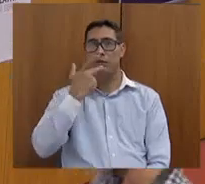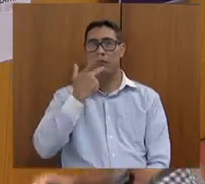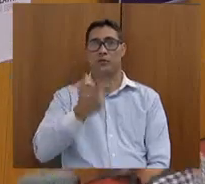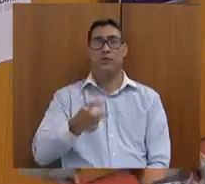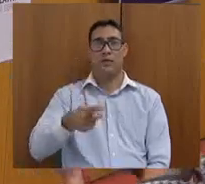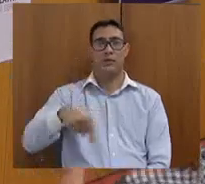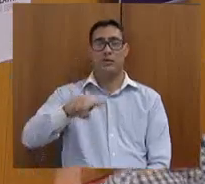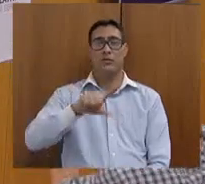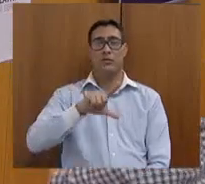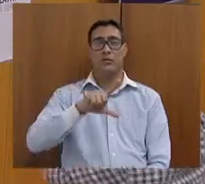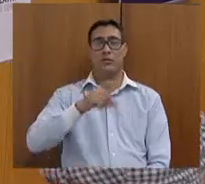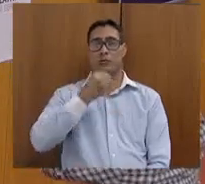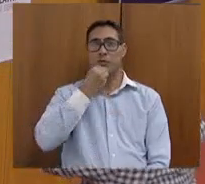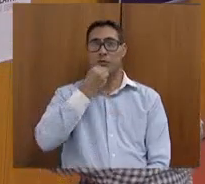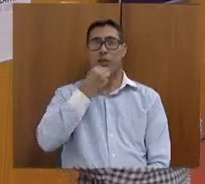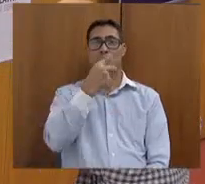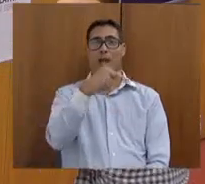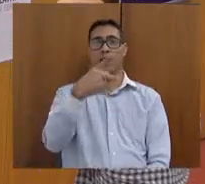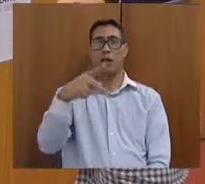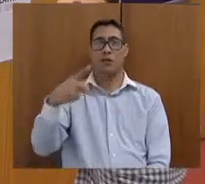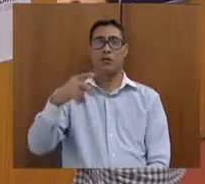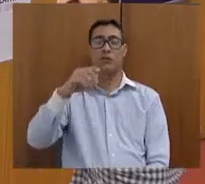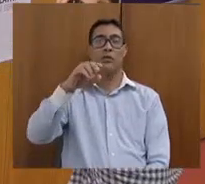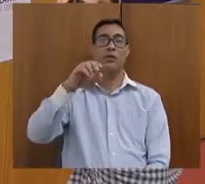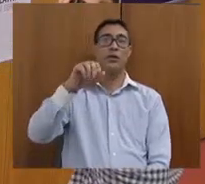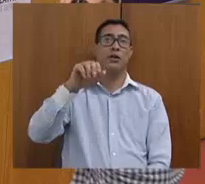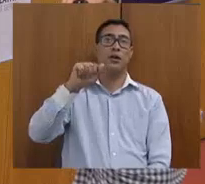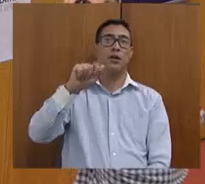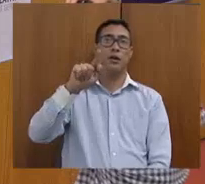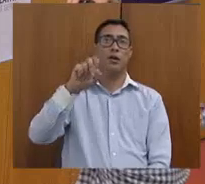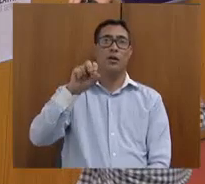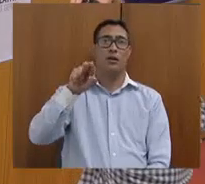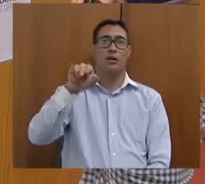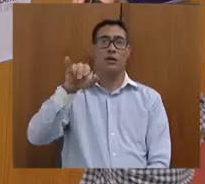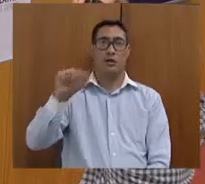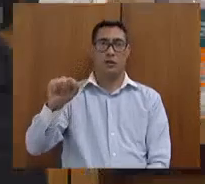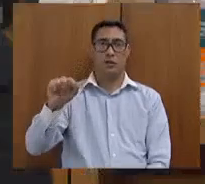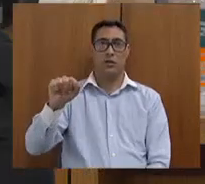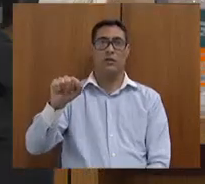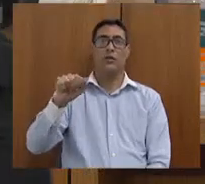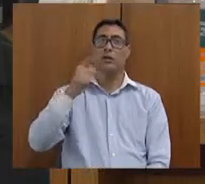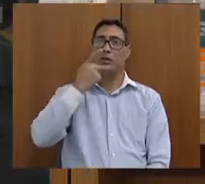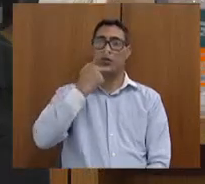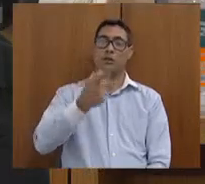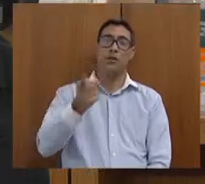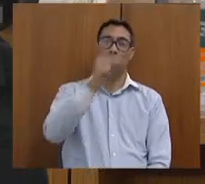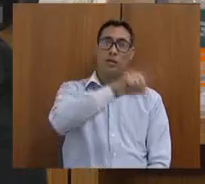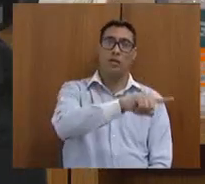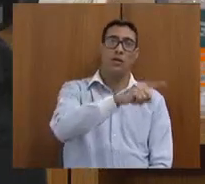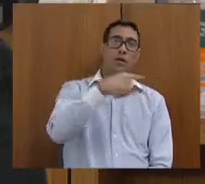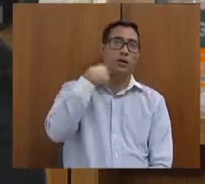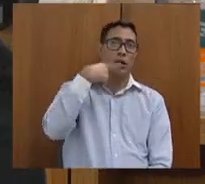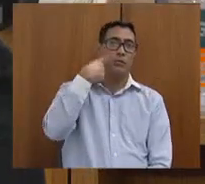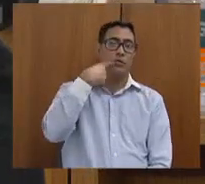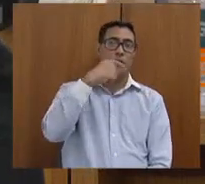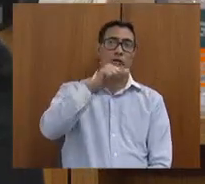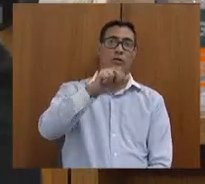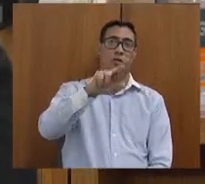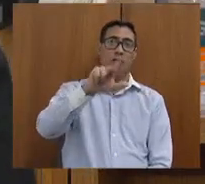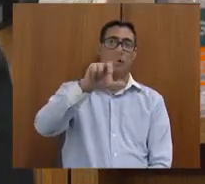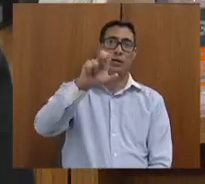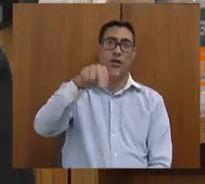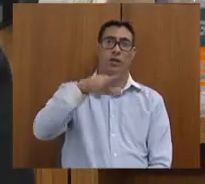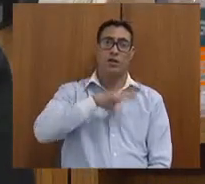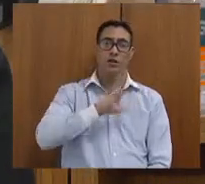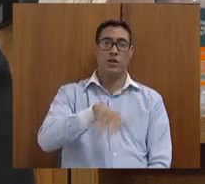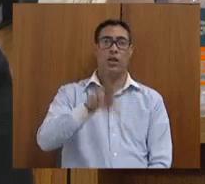podia cada um cuidar da sua agonia mas eles não deixam né só para dizer para o deputado arles Santiago que já passaram